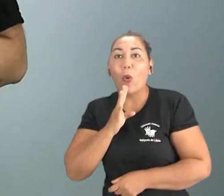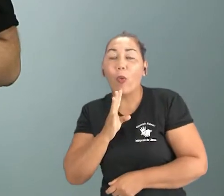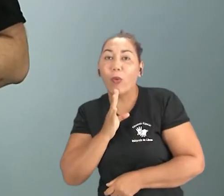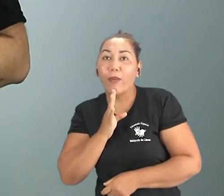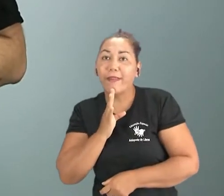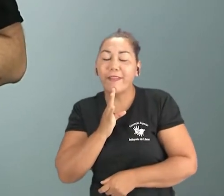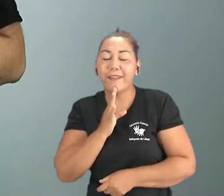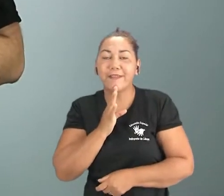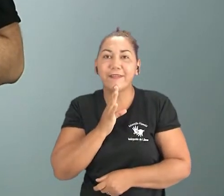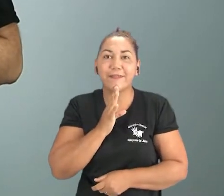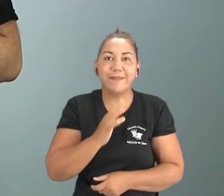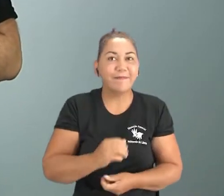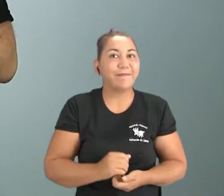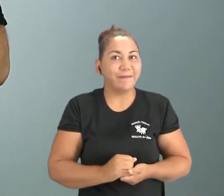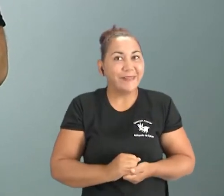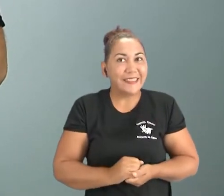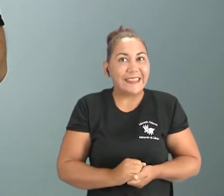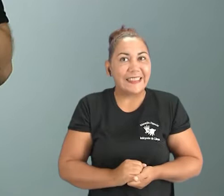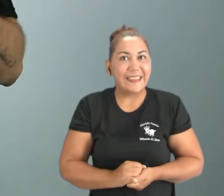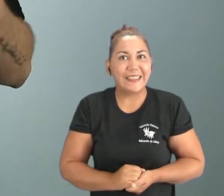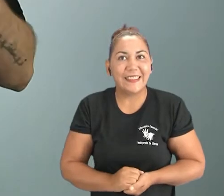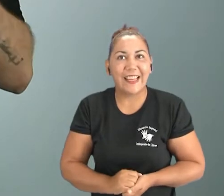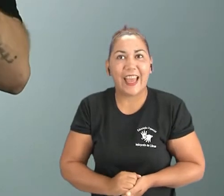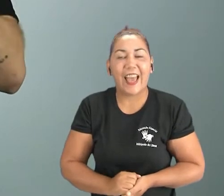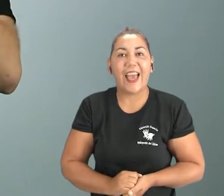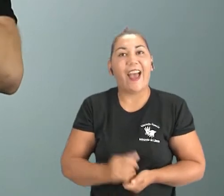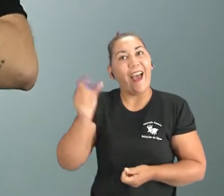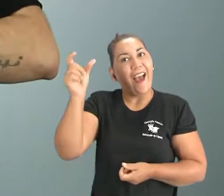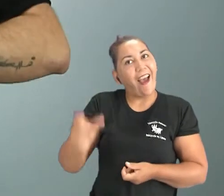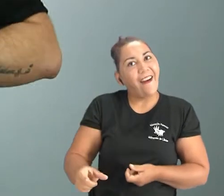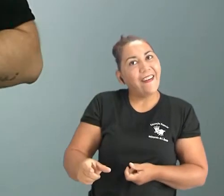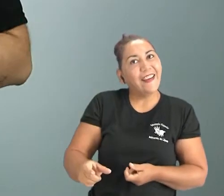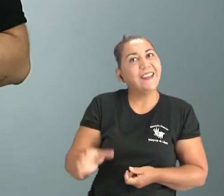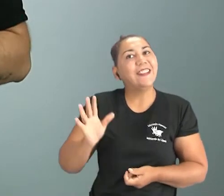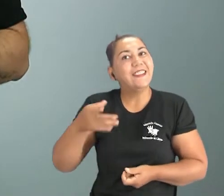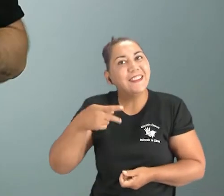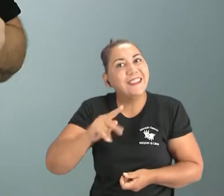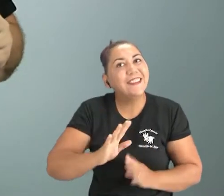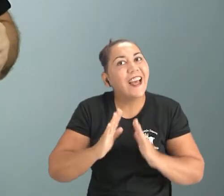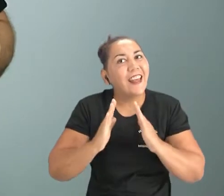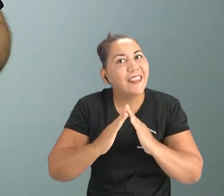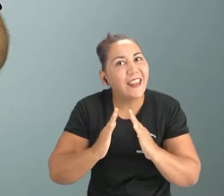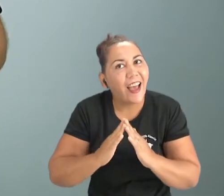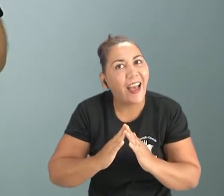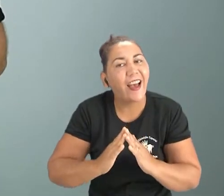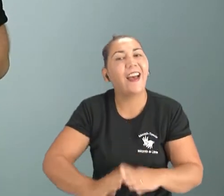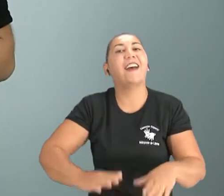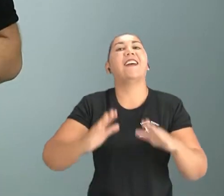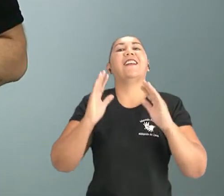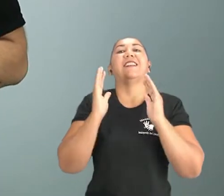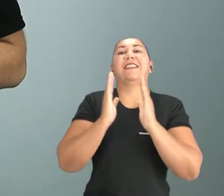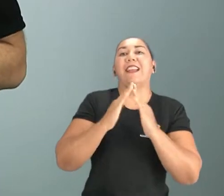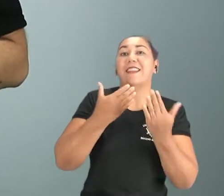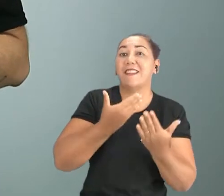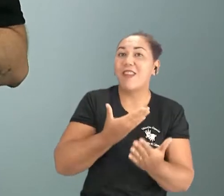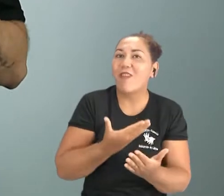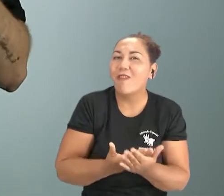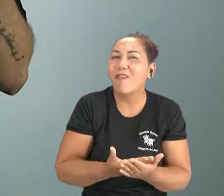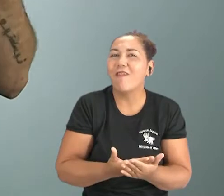bastante se alguém que já esteve na casa de você une que já esteve na escola